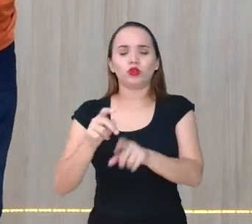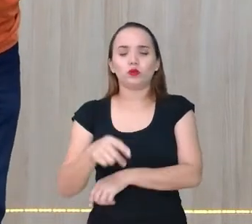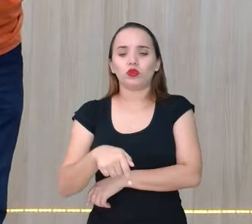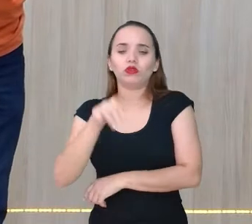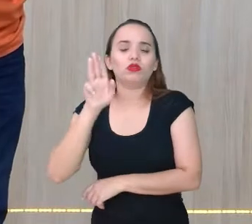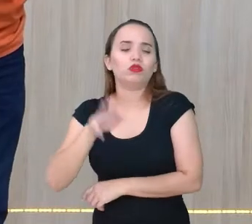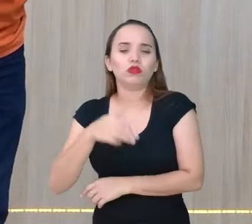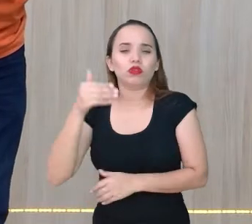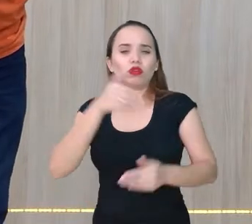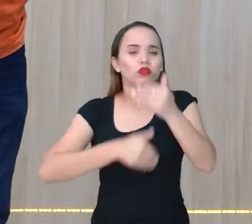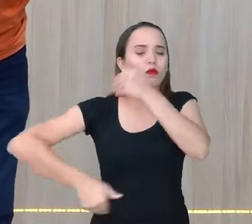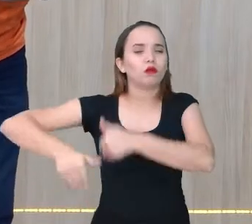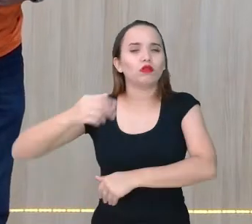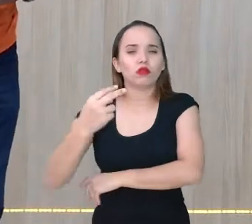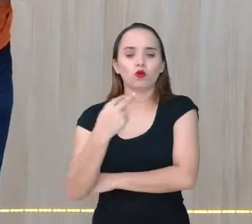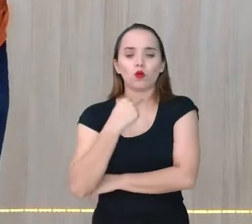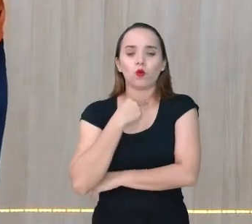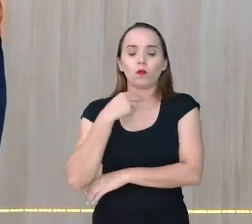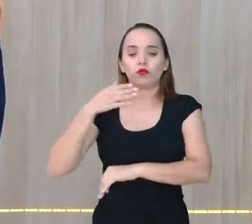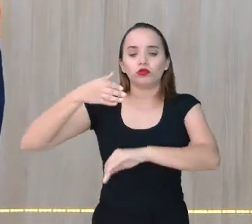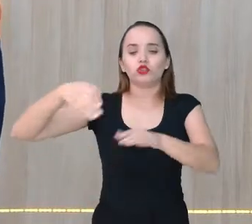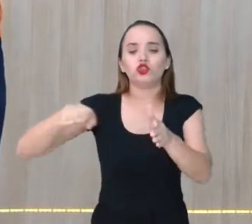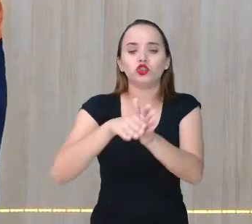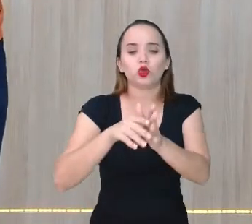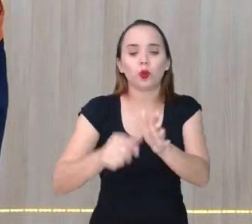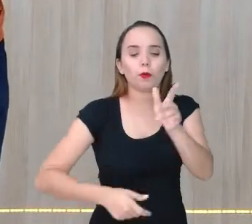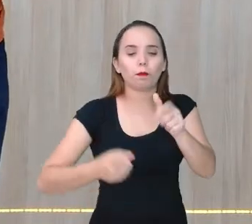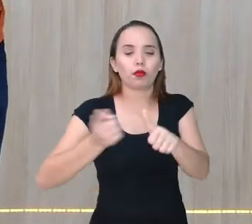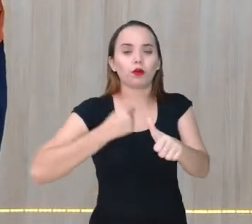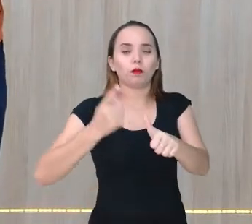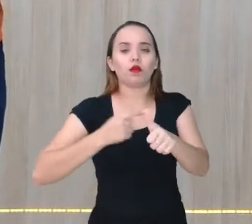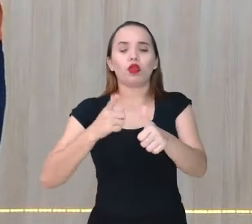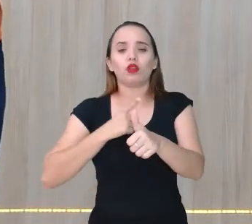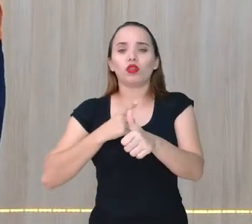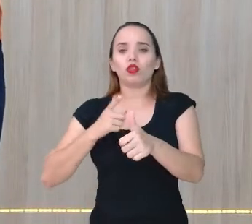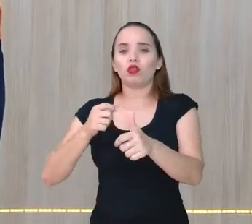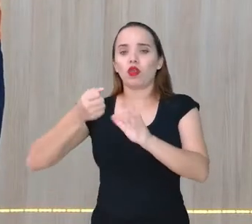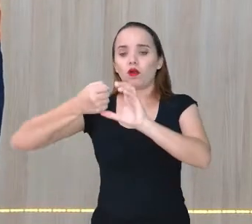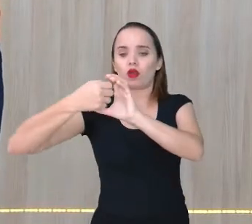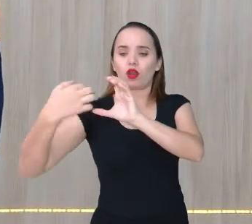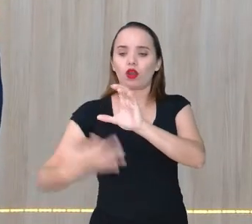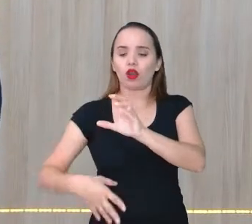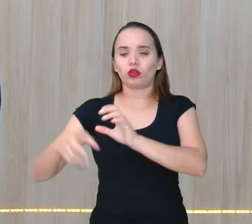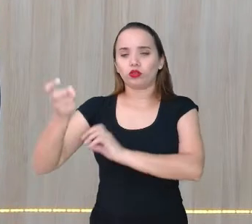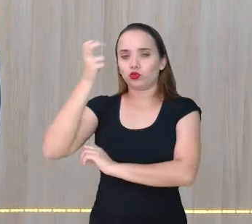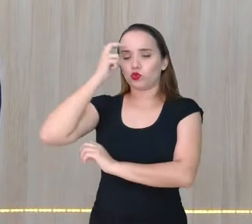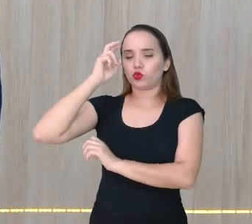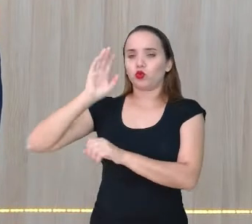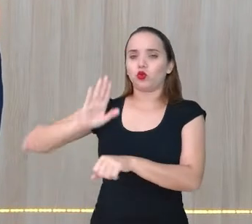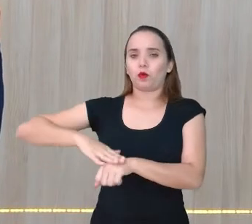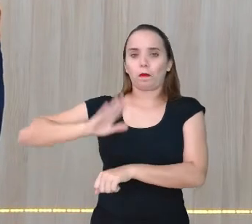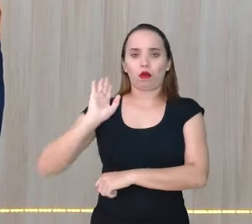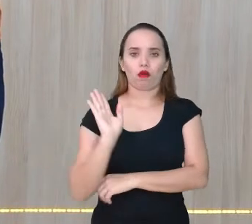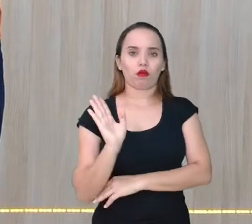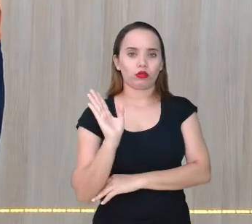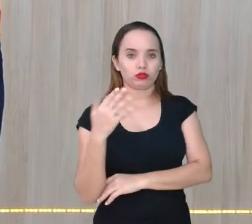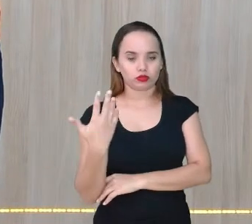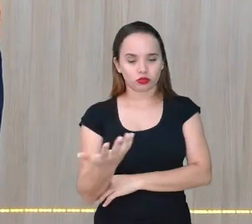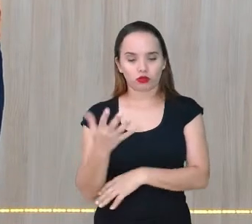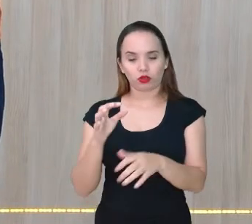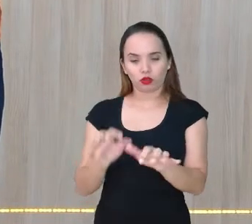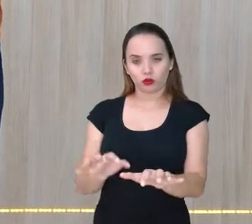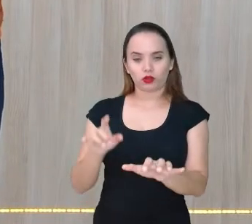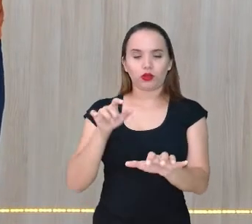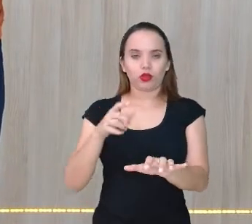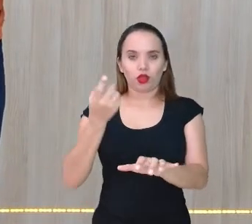quem colonizou, quem ocupou essas terras e deu uma característica cultural maior. Tá certo? É nesse sentido que eu